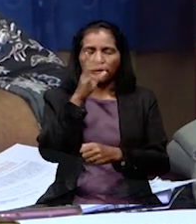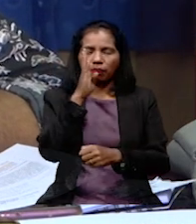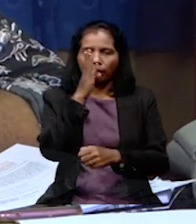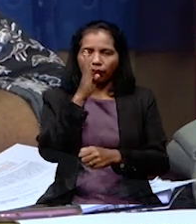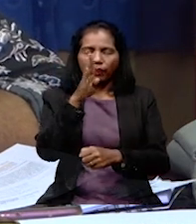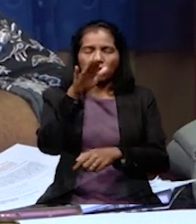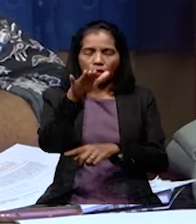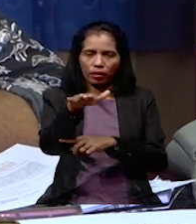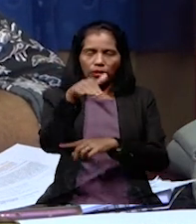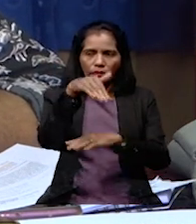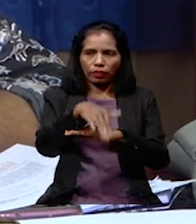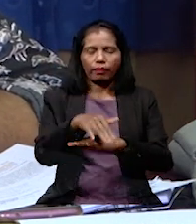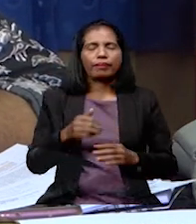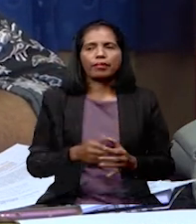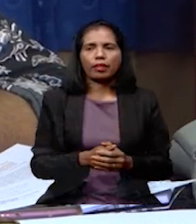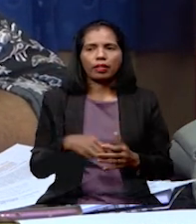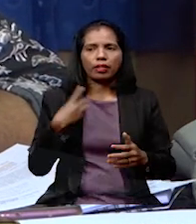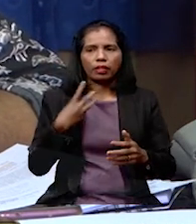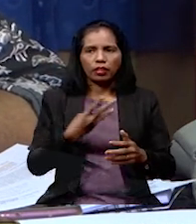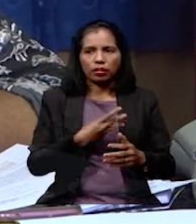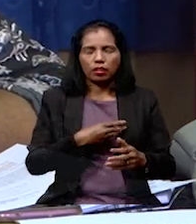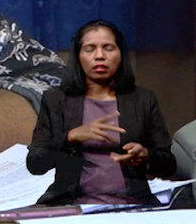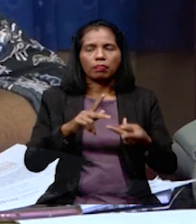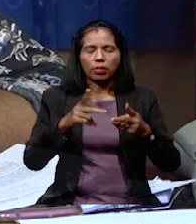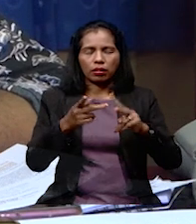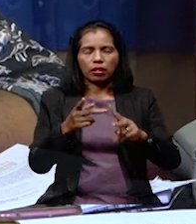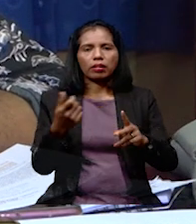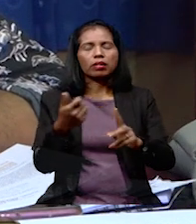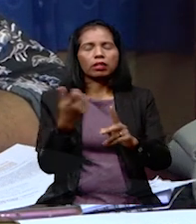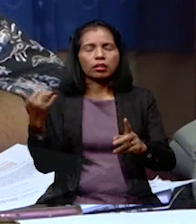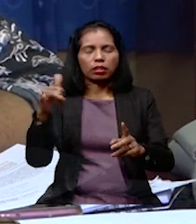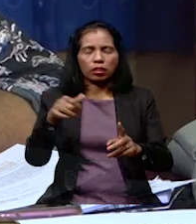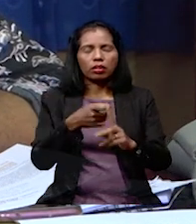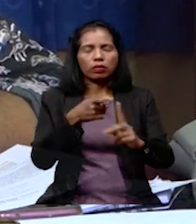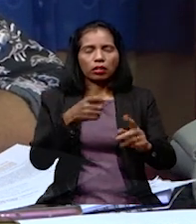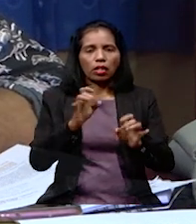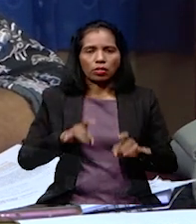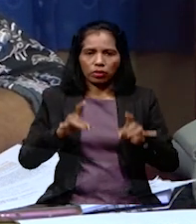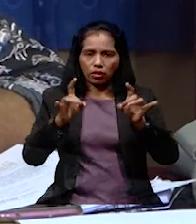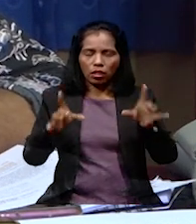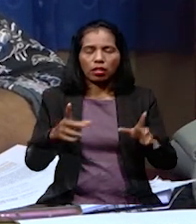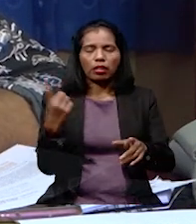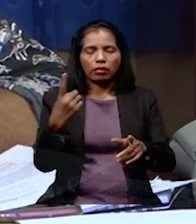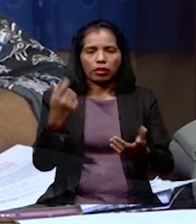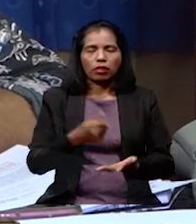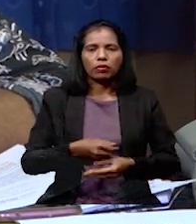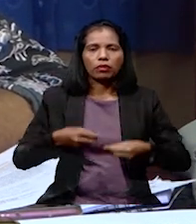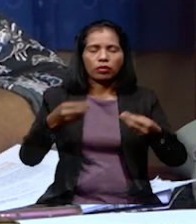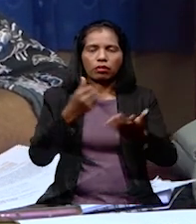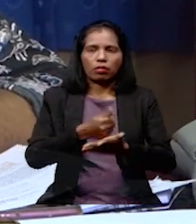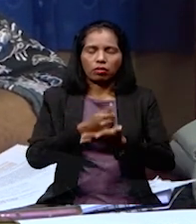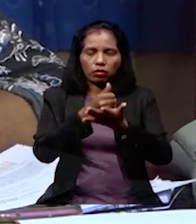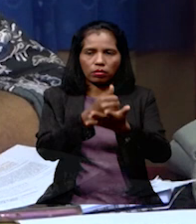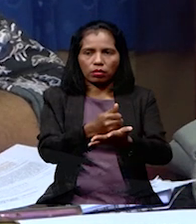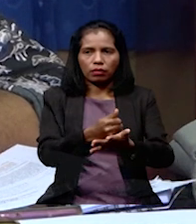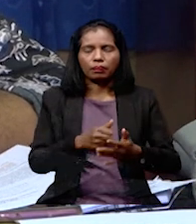tolu ate di 24 ne ita ni nia persir-sir si Australian Humanitarian Partnership at